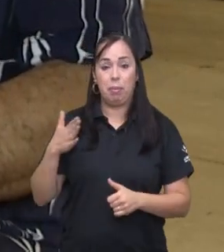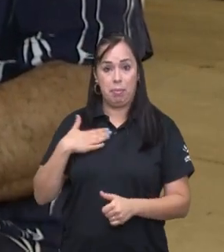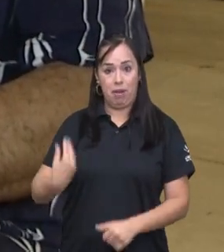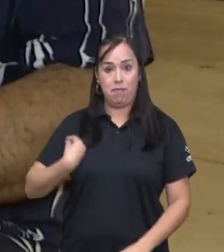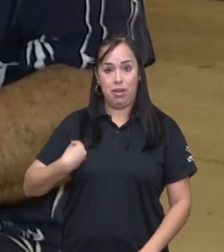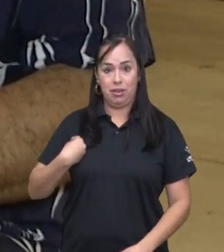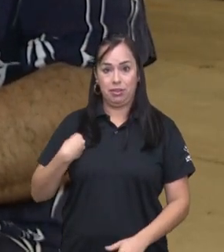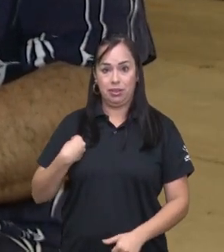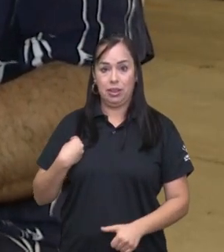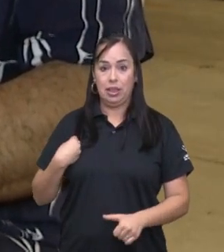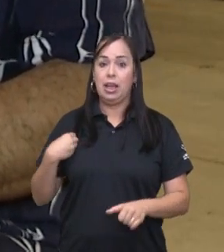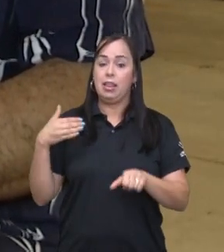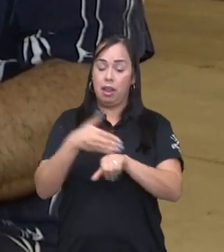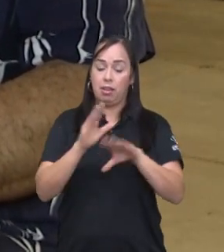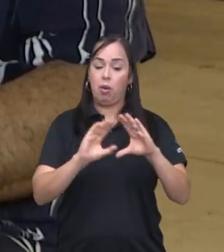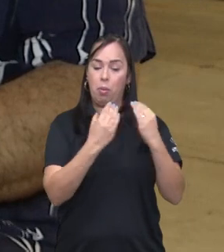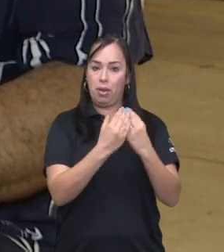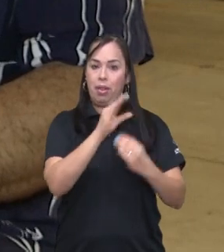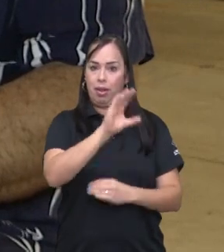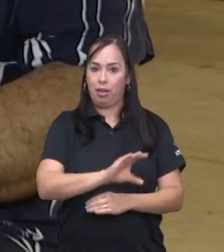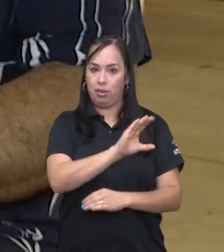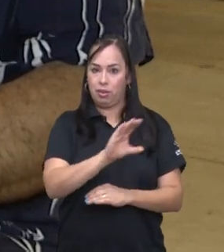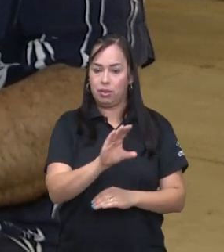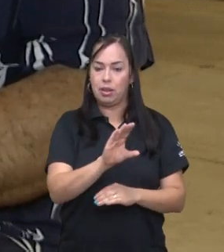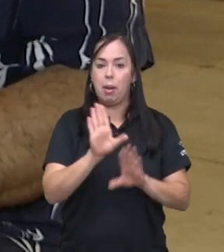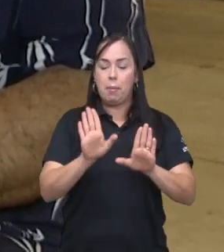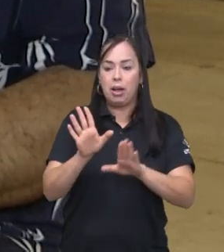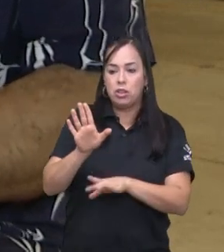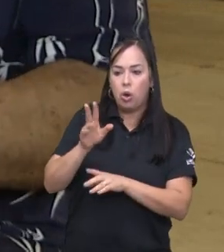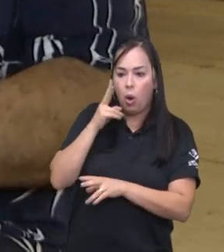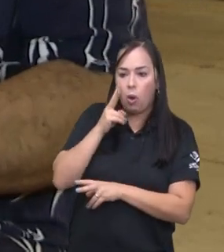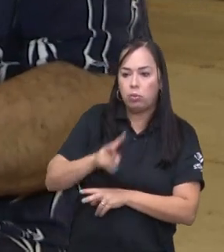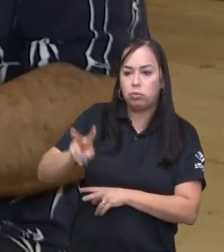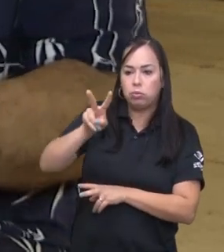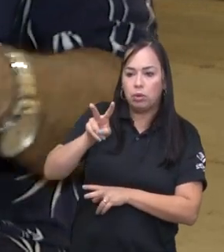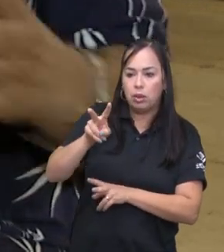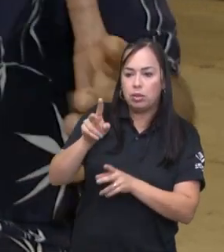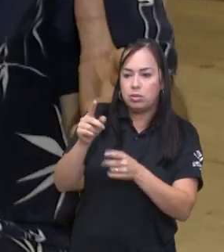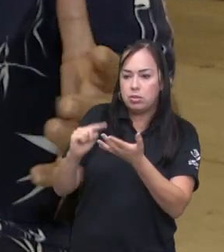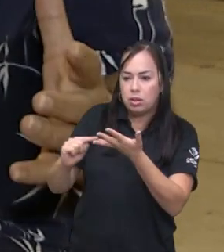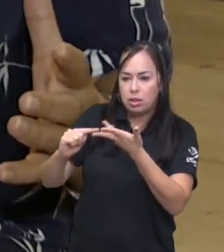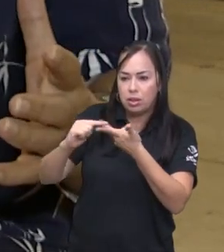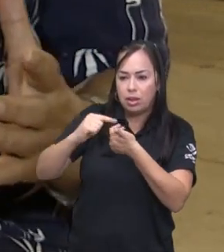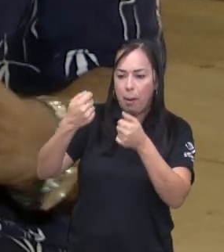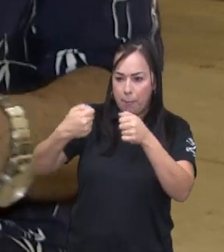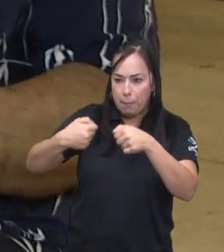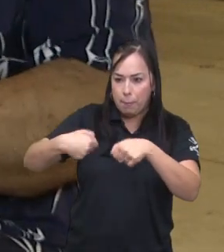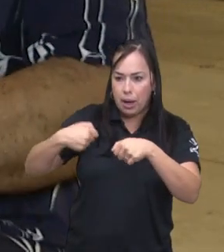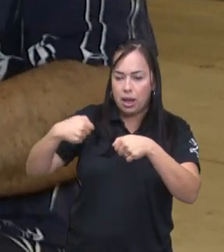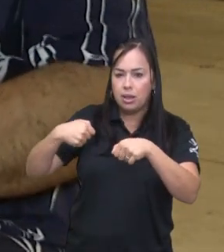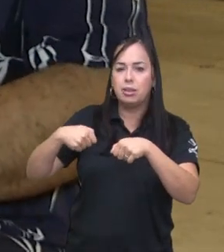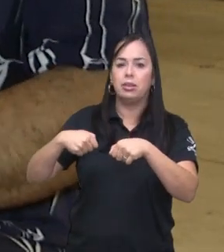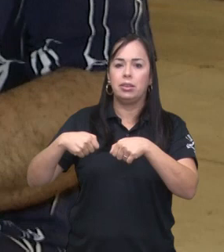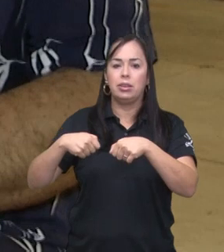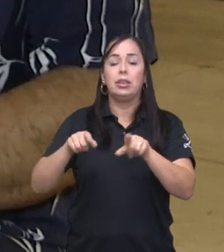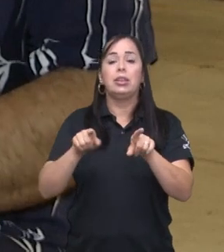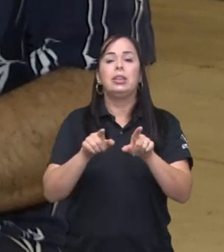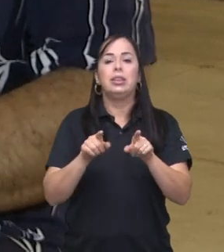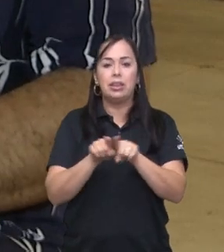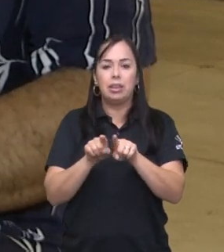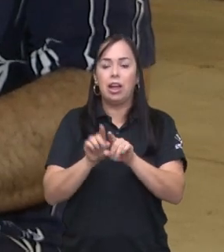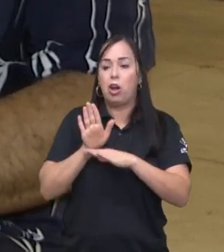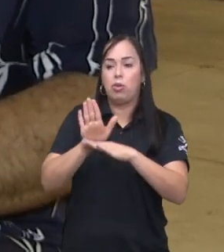da comunidade católica, porém olhando a necessidade das pessoas aonde a gente estava sobrevivendo. E na área